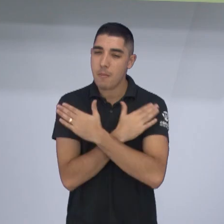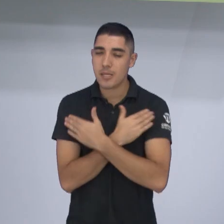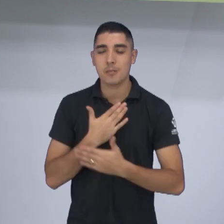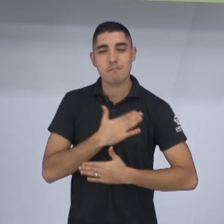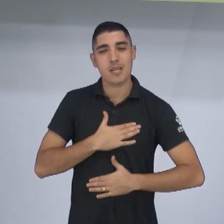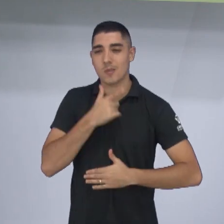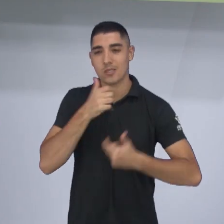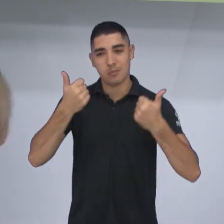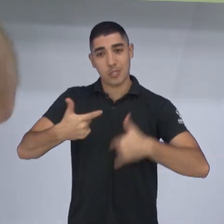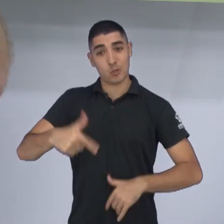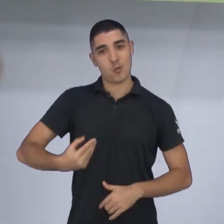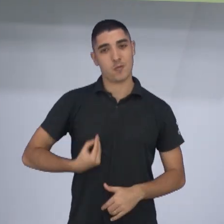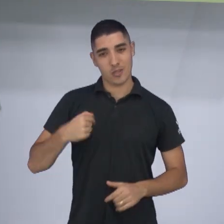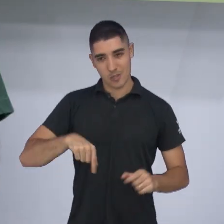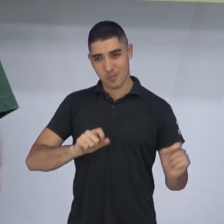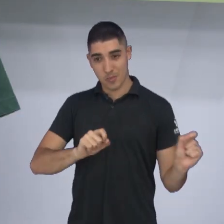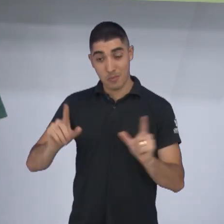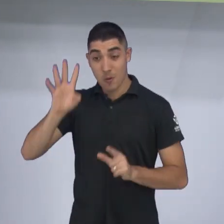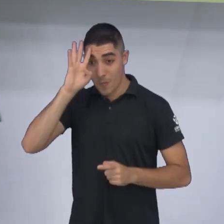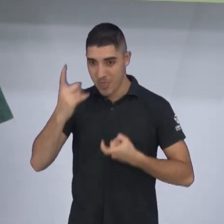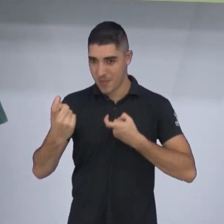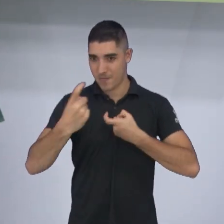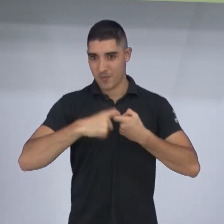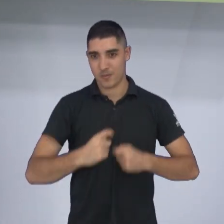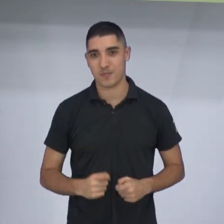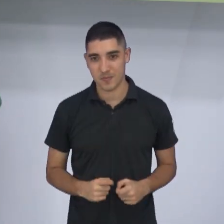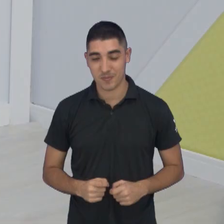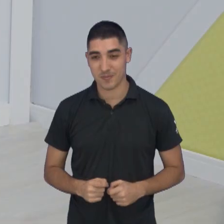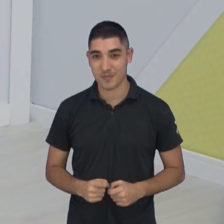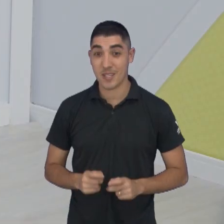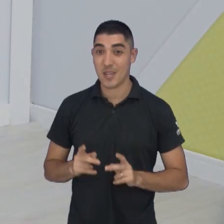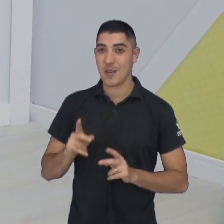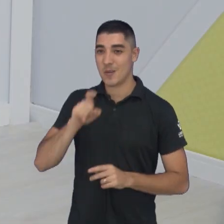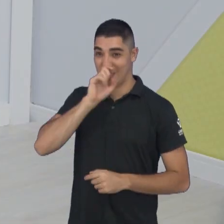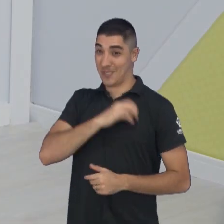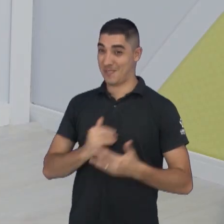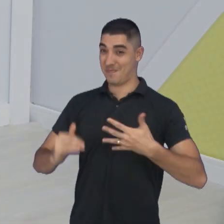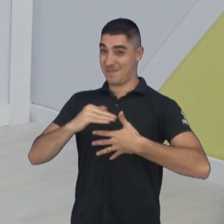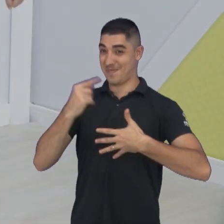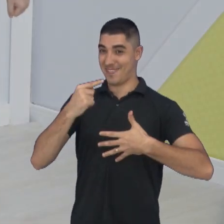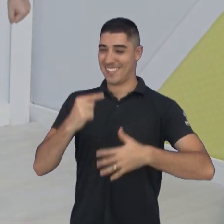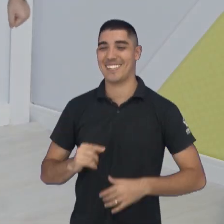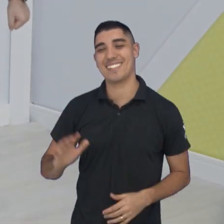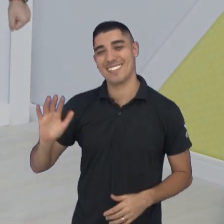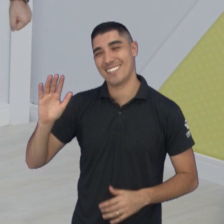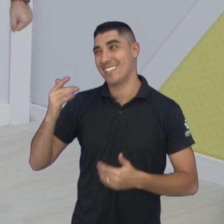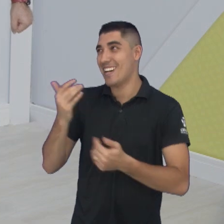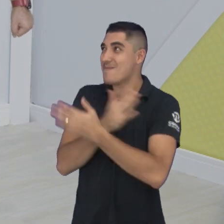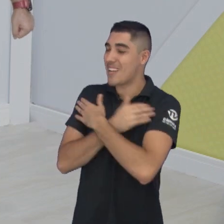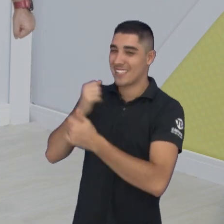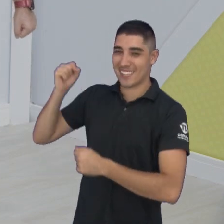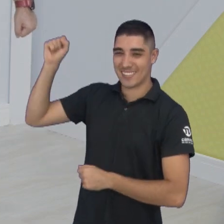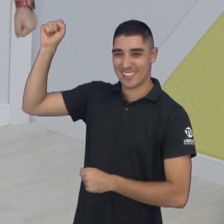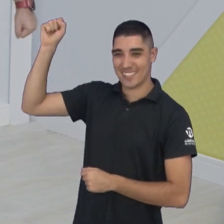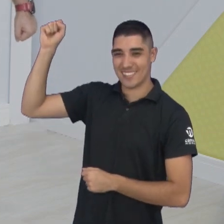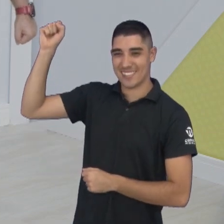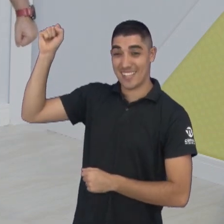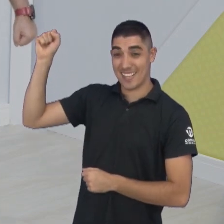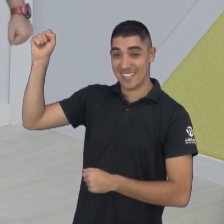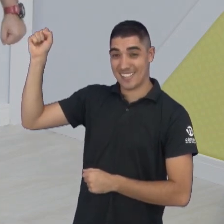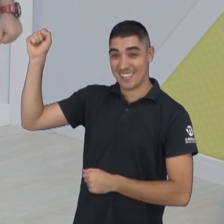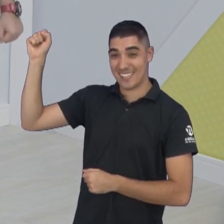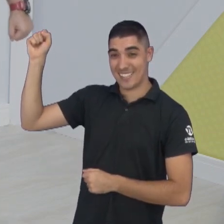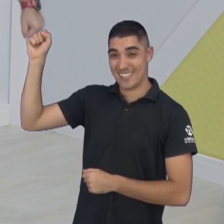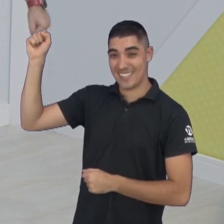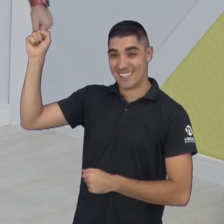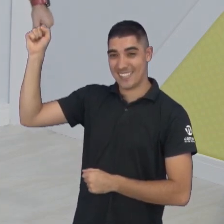inenarrável estar em mais uma Hora do Esporte, quarta-feira estaremos de volta. Segue o líder, tchau. Luizão, aquele abraço, hein?